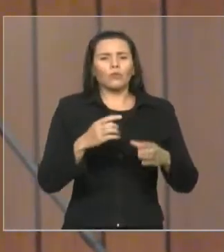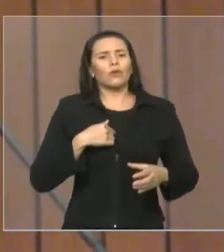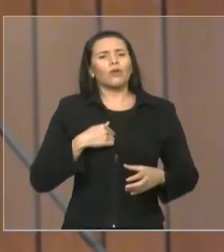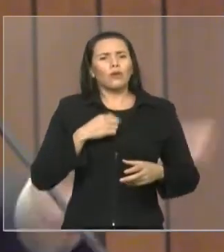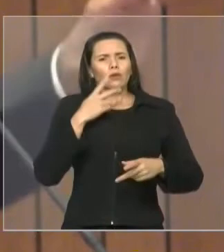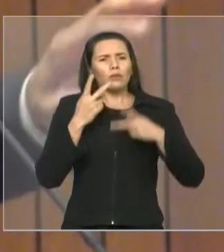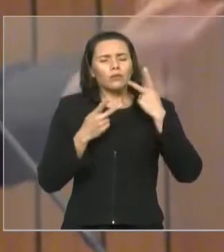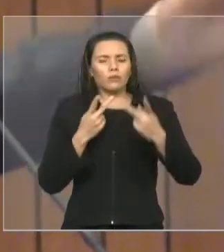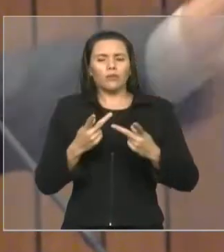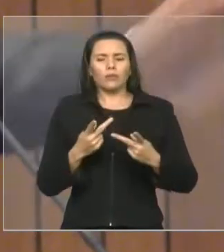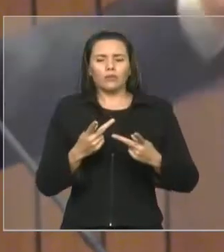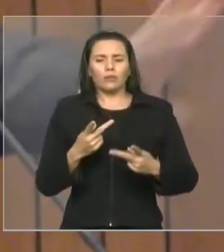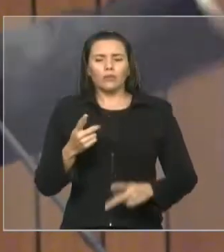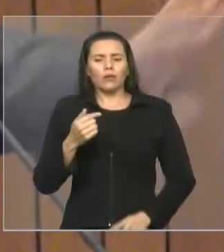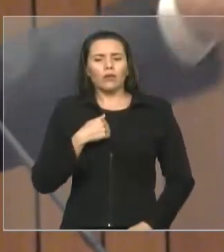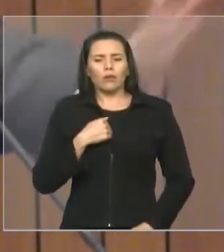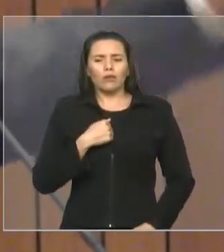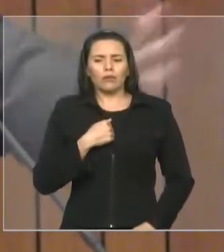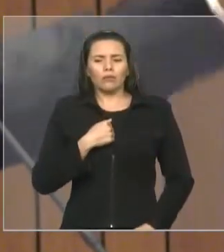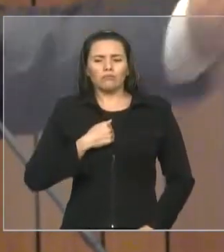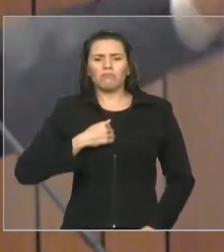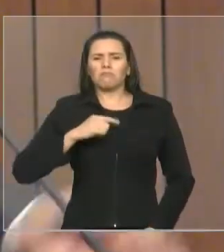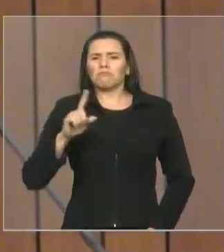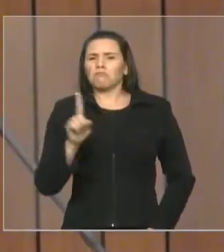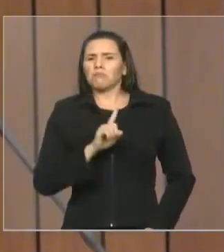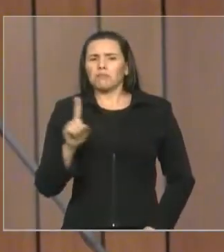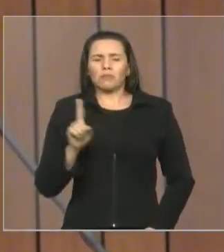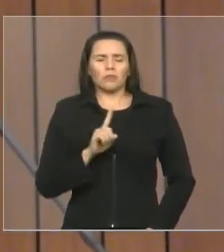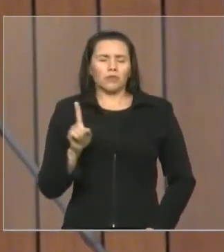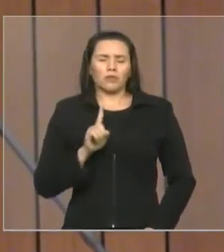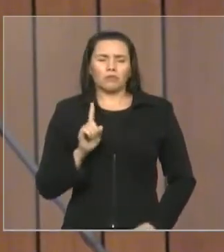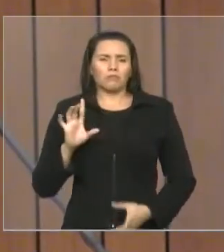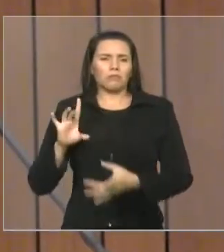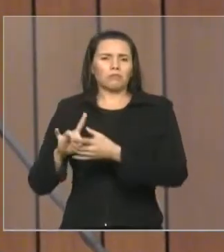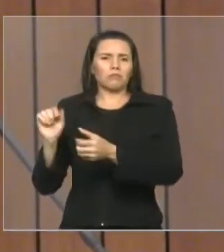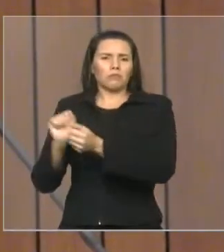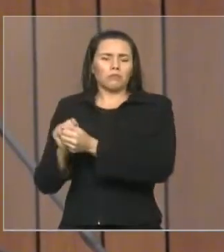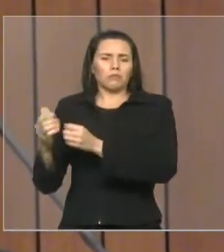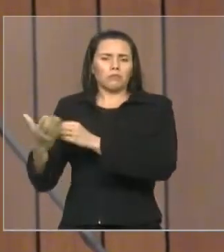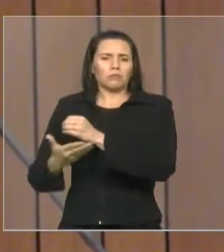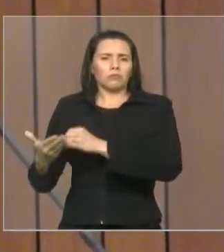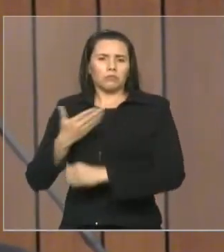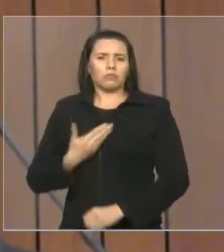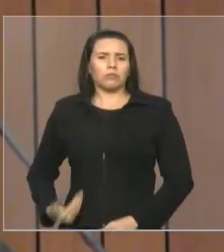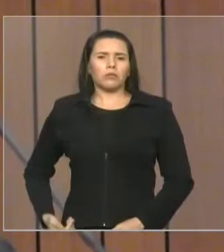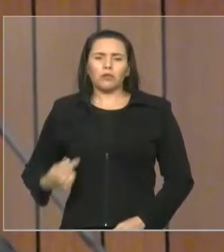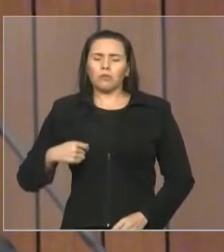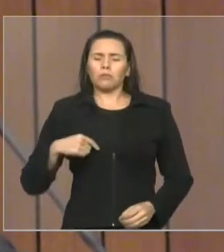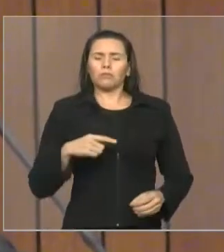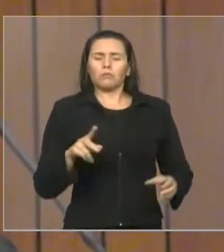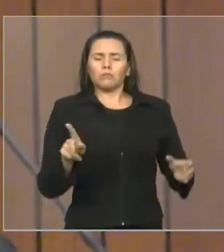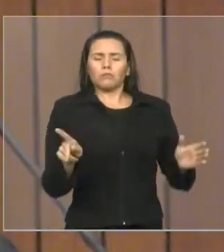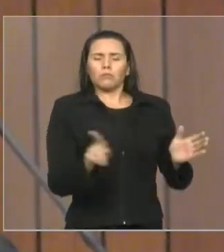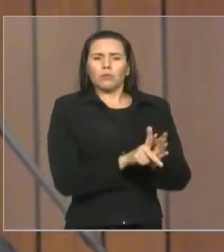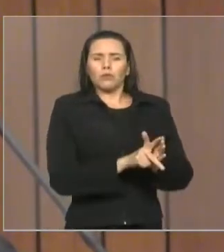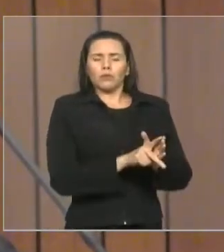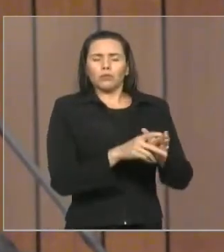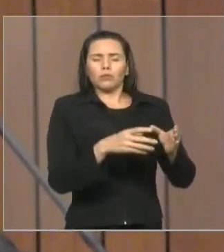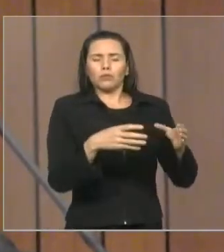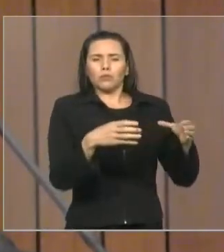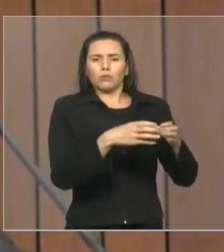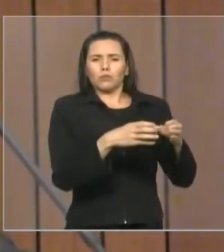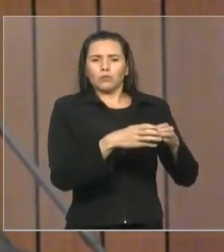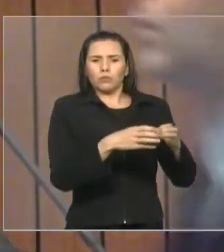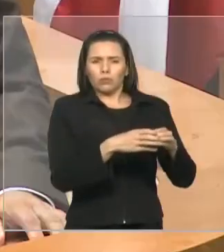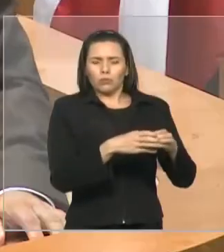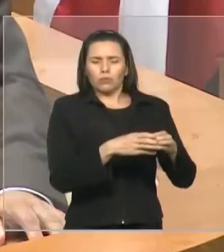presidente, que eu não sou dinista e nem sou sarnesista. Respeito o bloco de oposição, deputado César